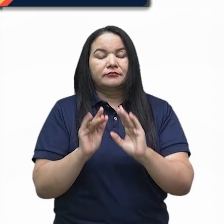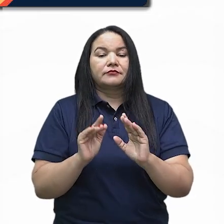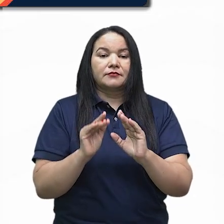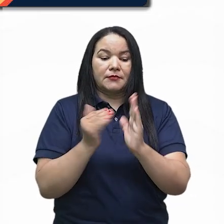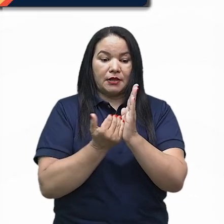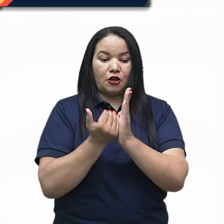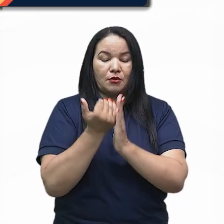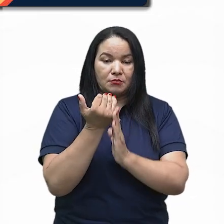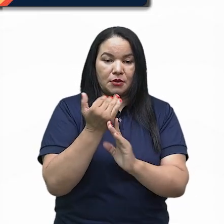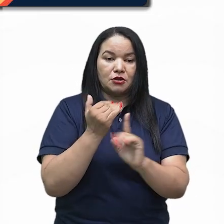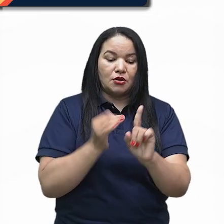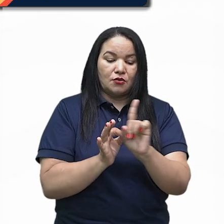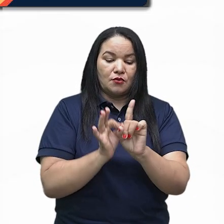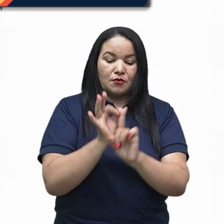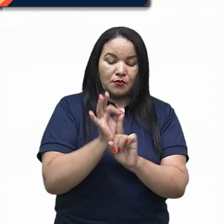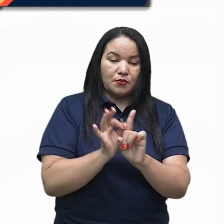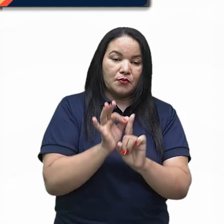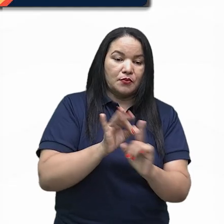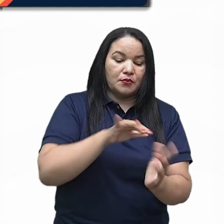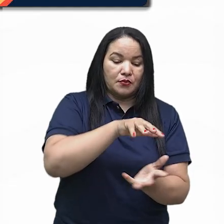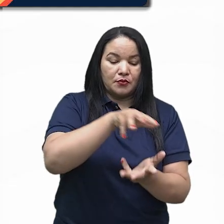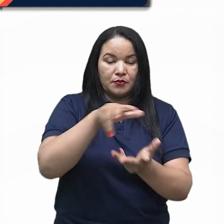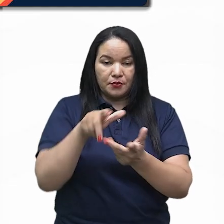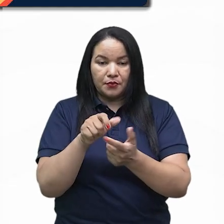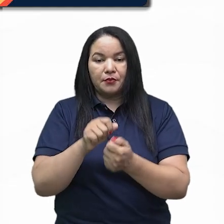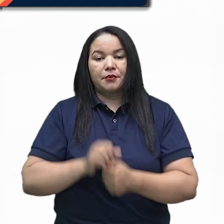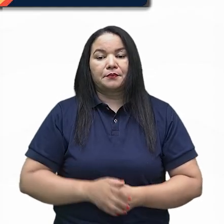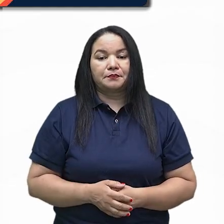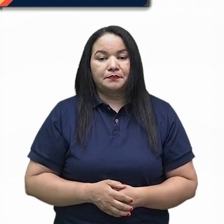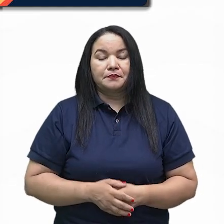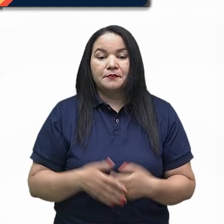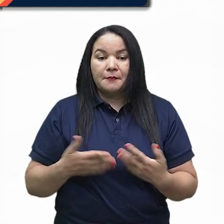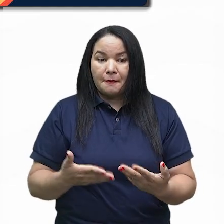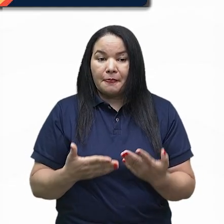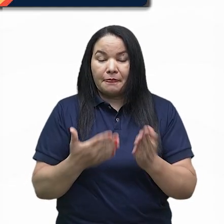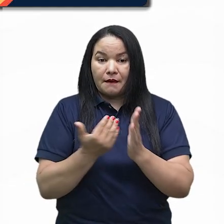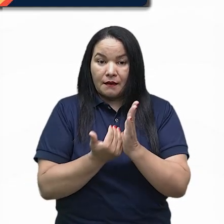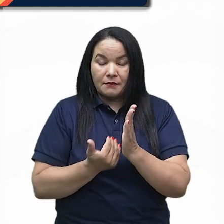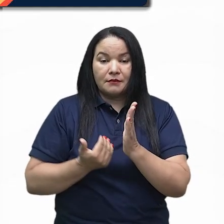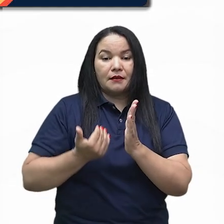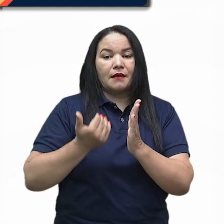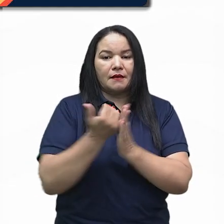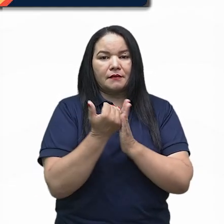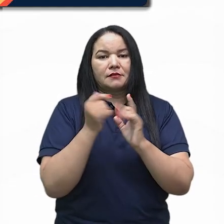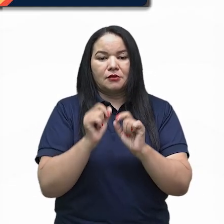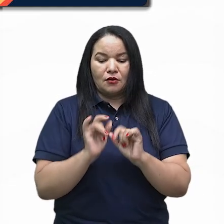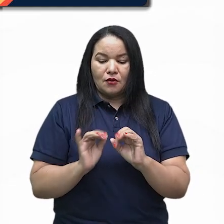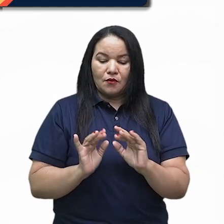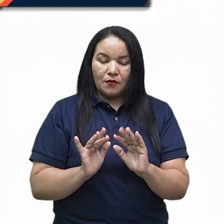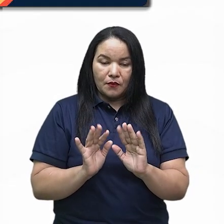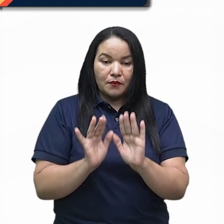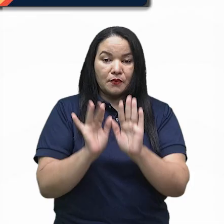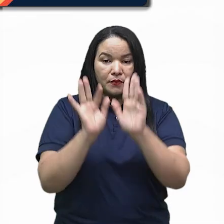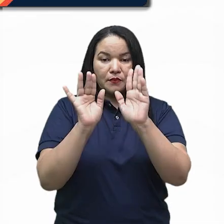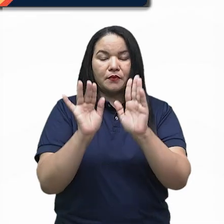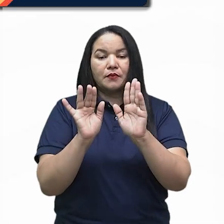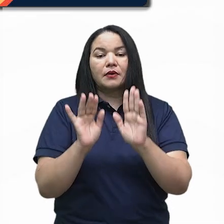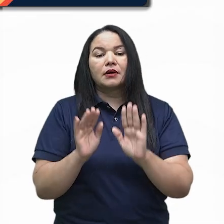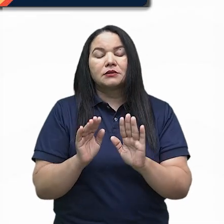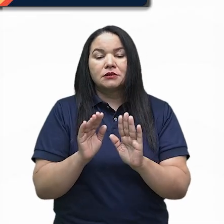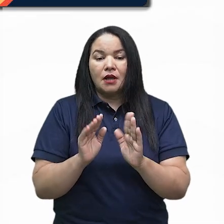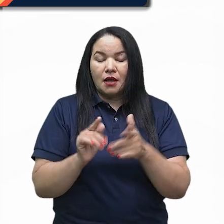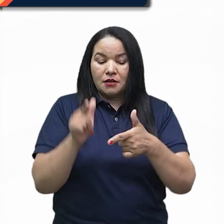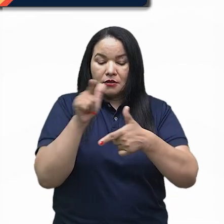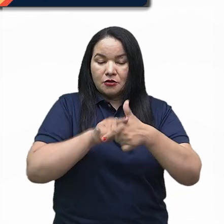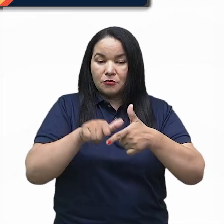como aquecimento global. Então, nesse caso, né, o excesso dos gases de efeito estufa, eles,